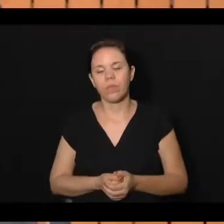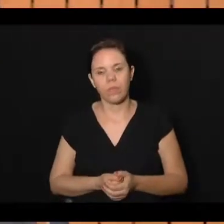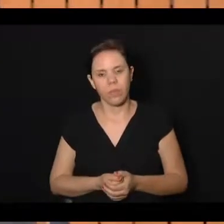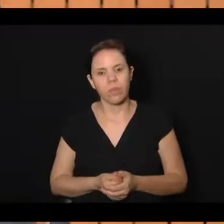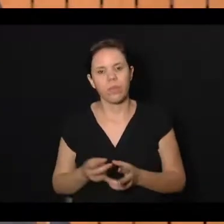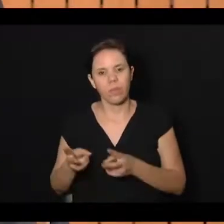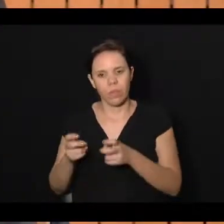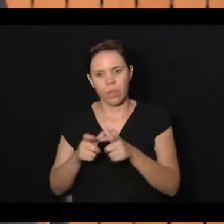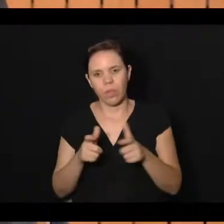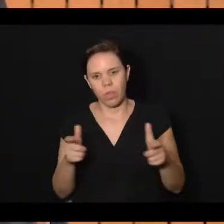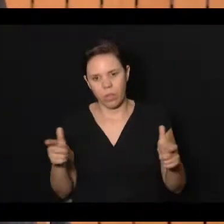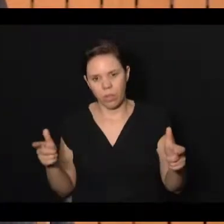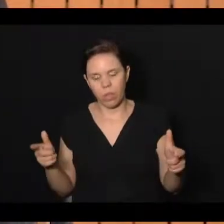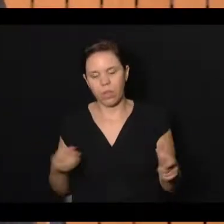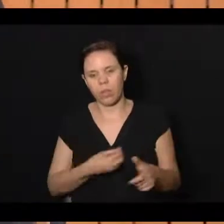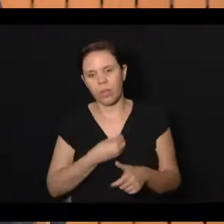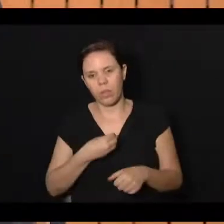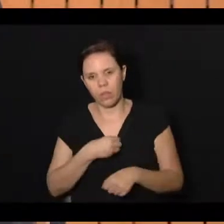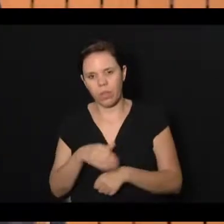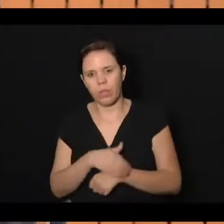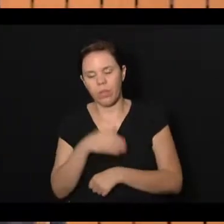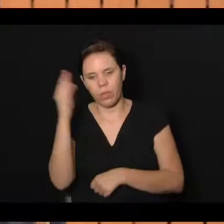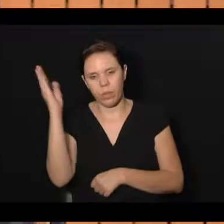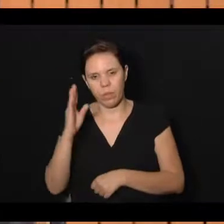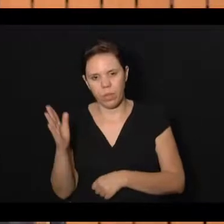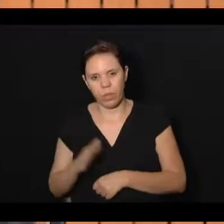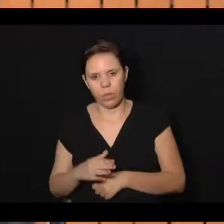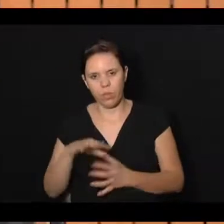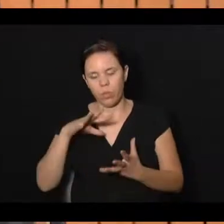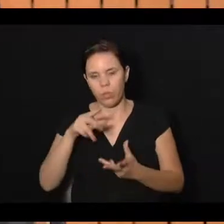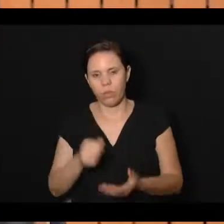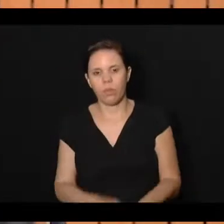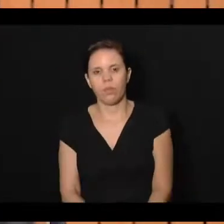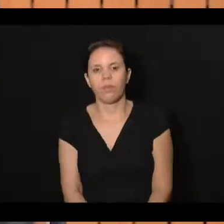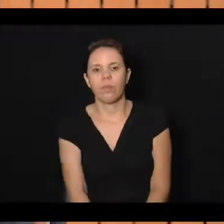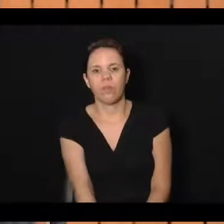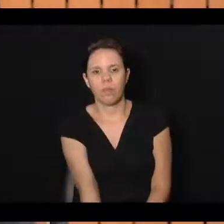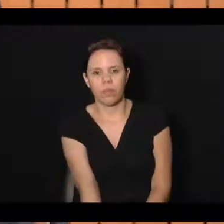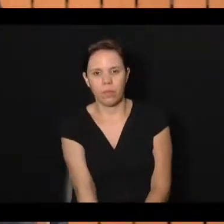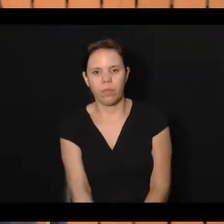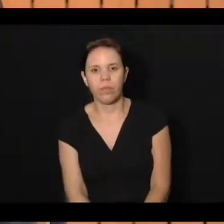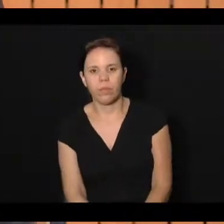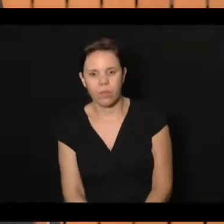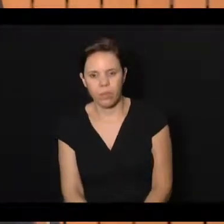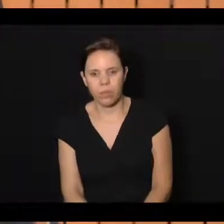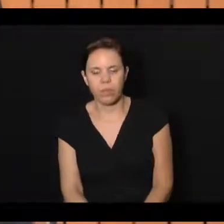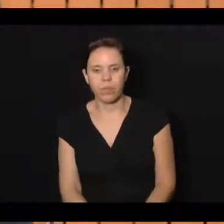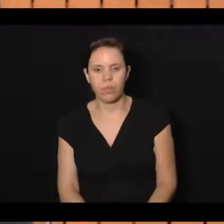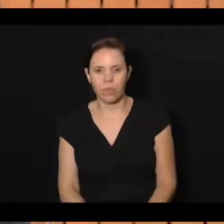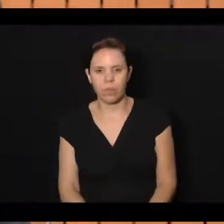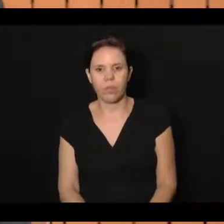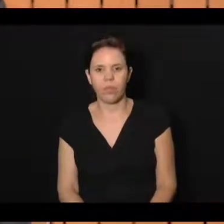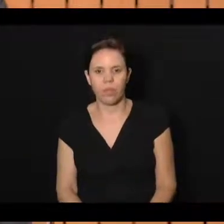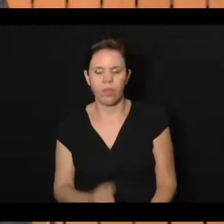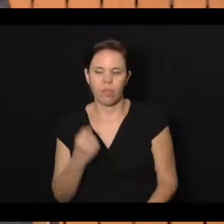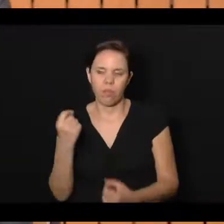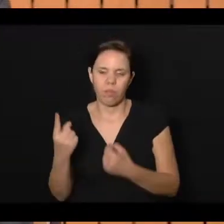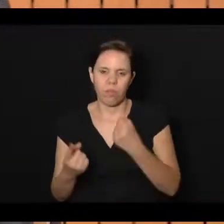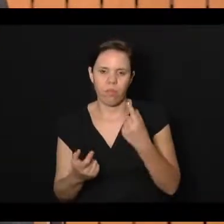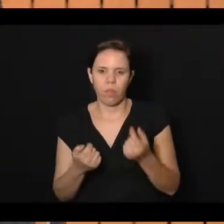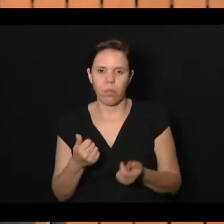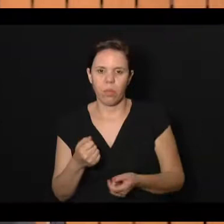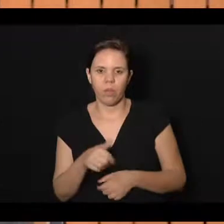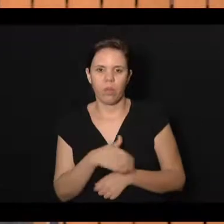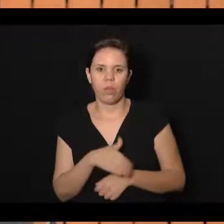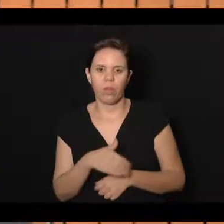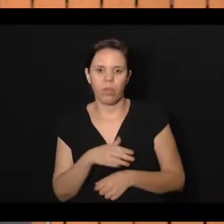de pessoas em situação de rua no brasil e no mundo um só no brasil e é muito raro você encontrar uma cidade que o número